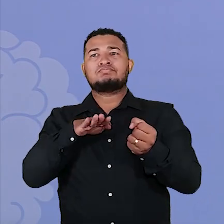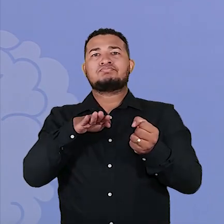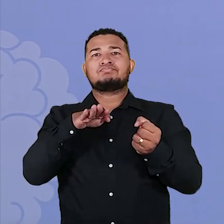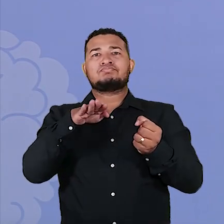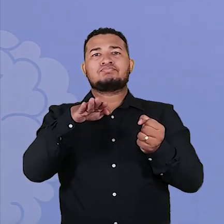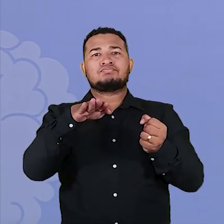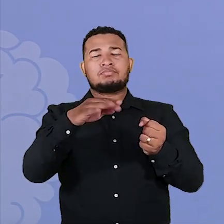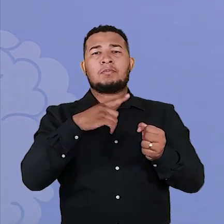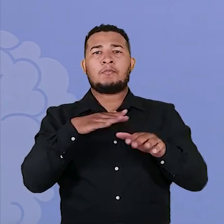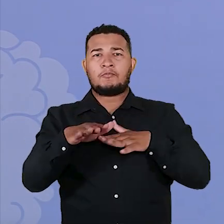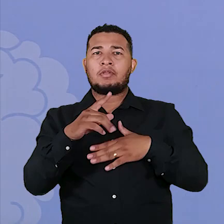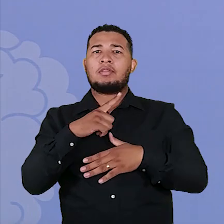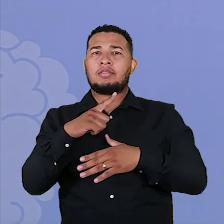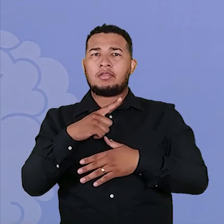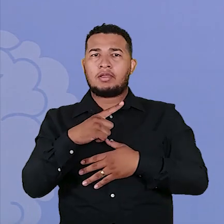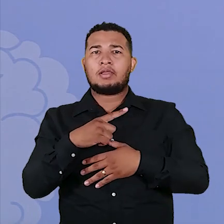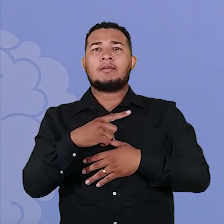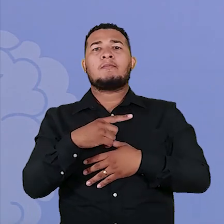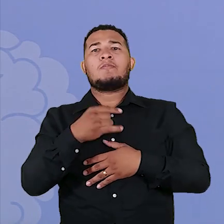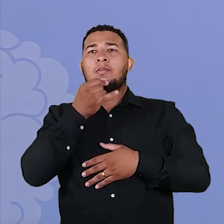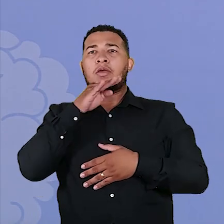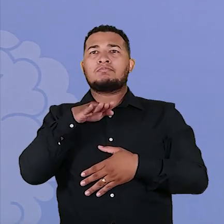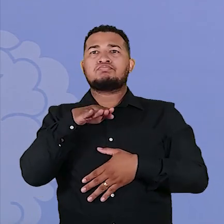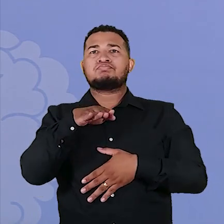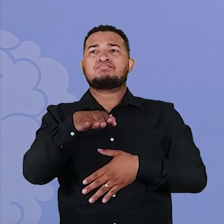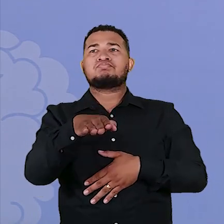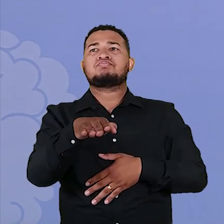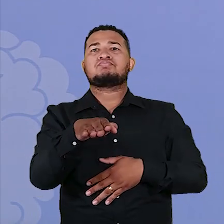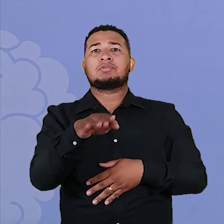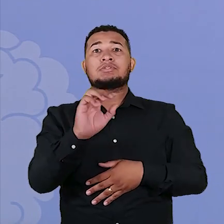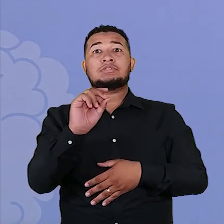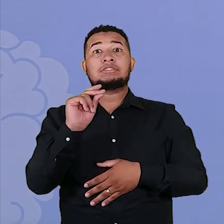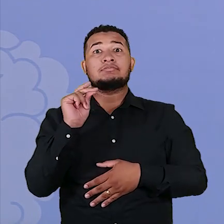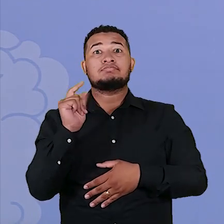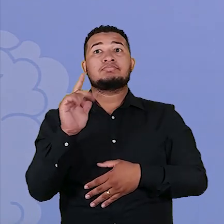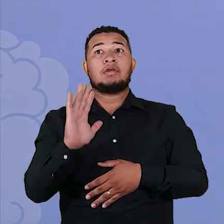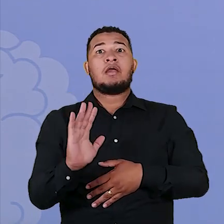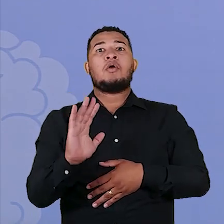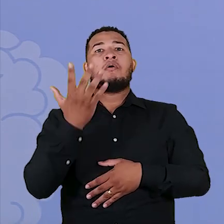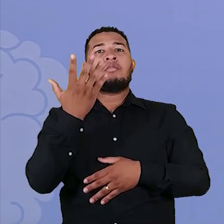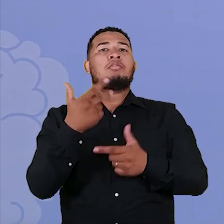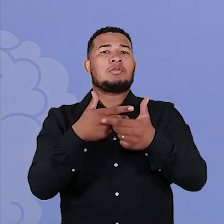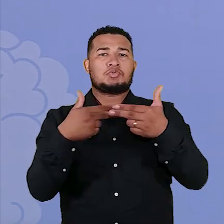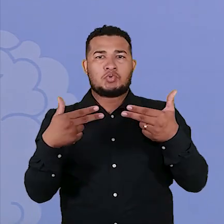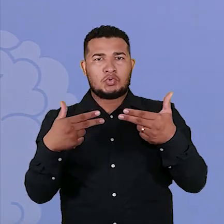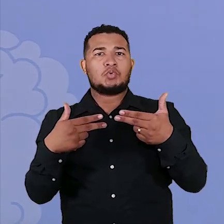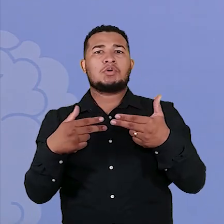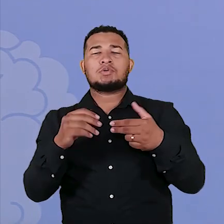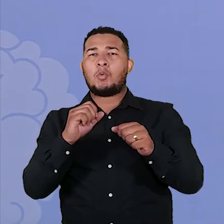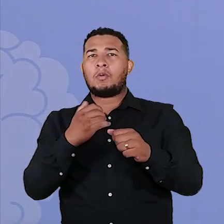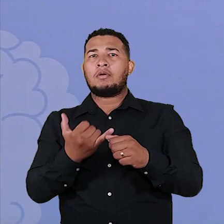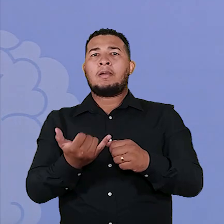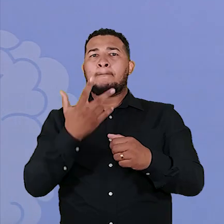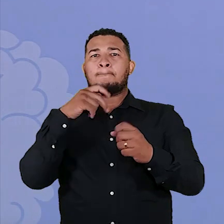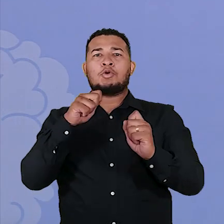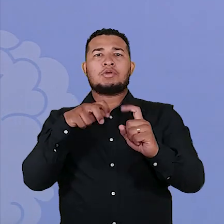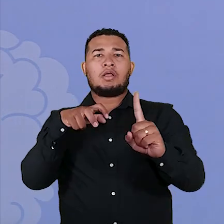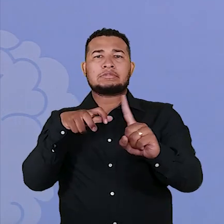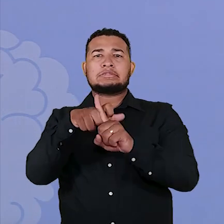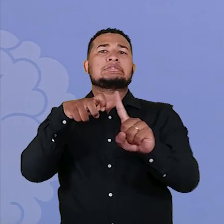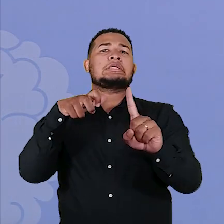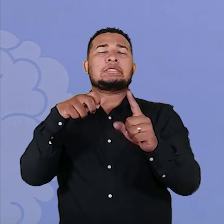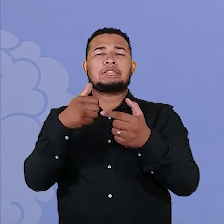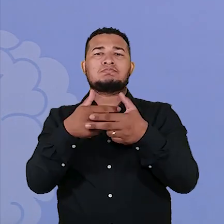ali né dentro do carro o carro está em movimento ou ele tá indo reto e quando acontece alguma coisa